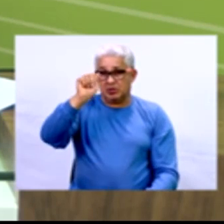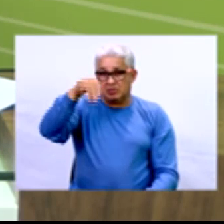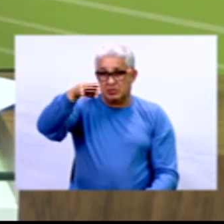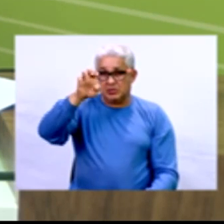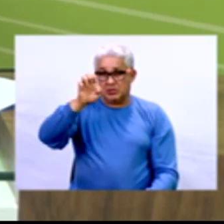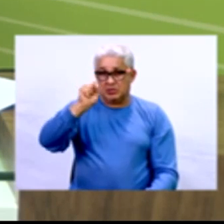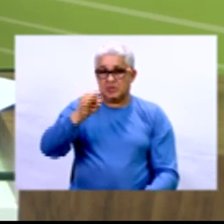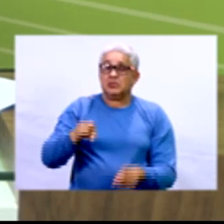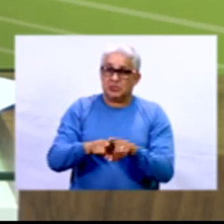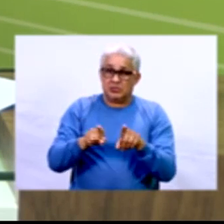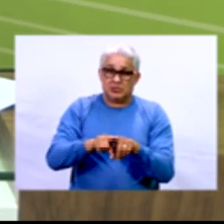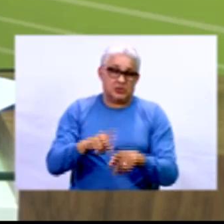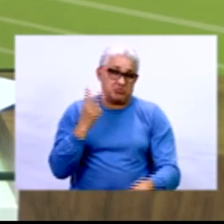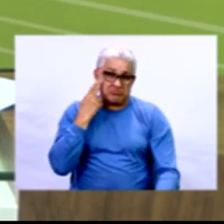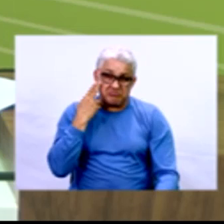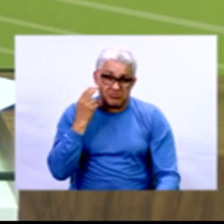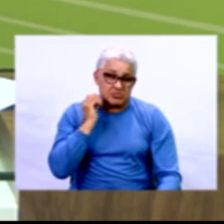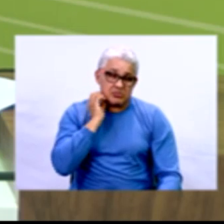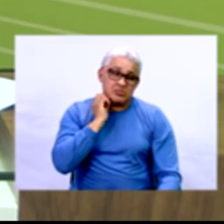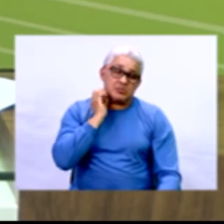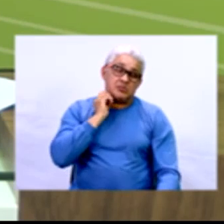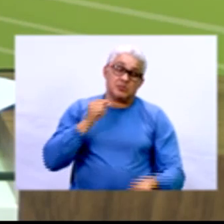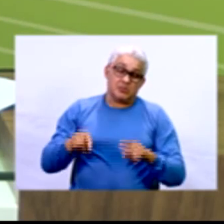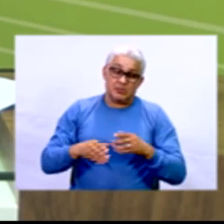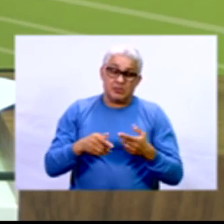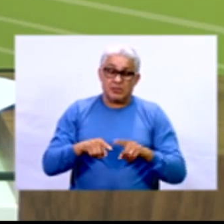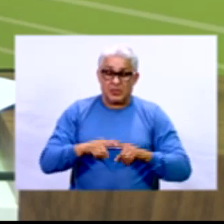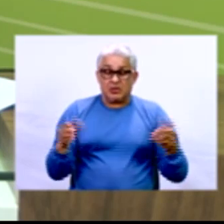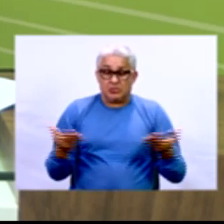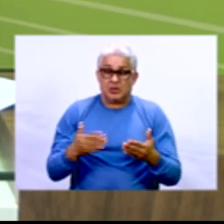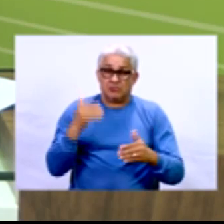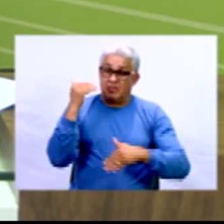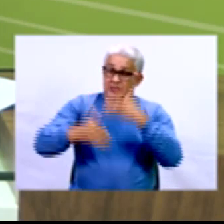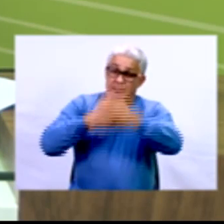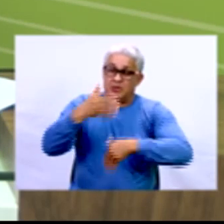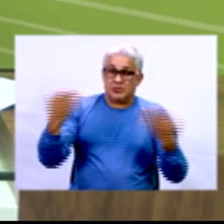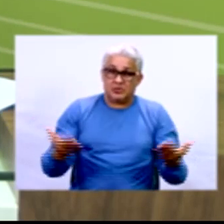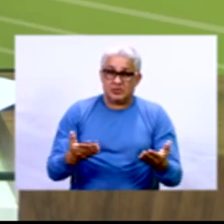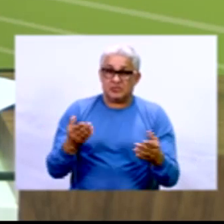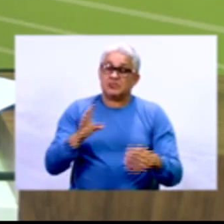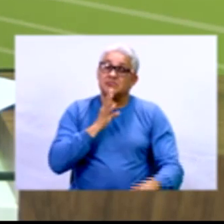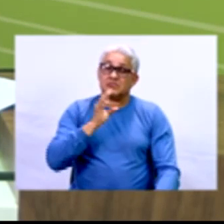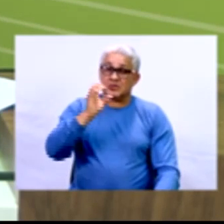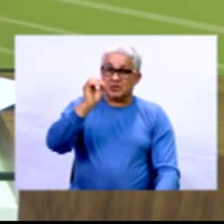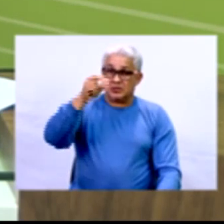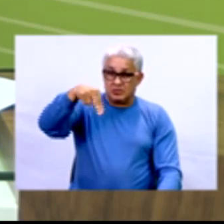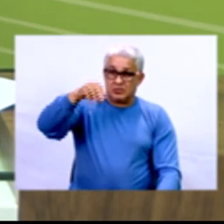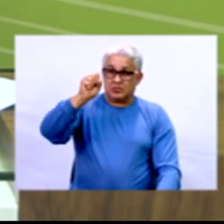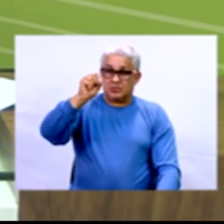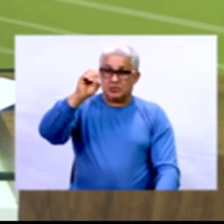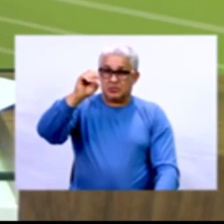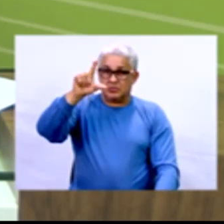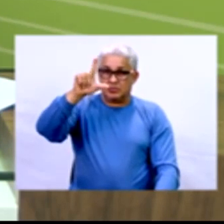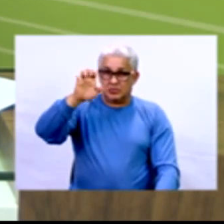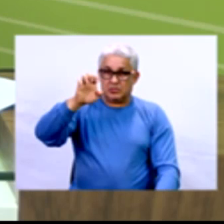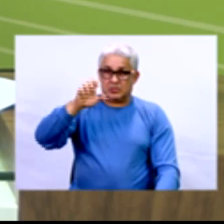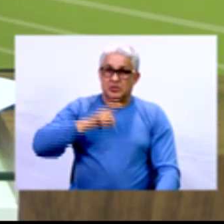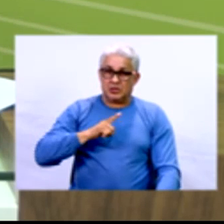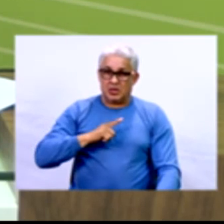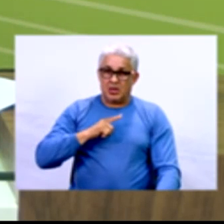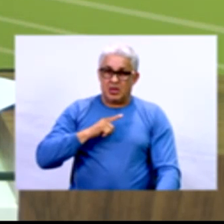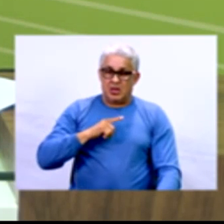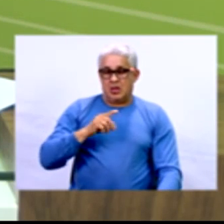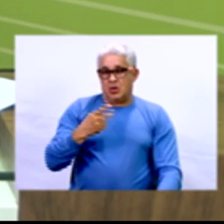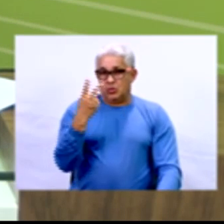nomenclatura evolui e hoje a gente conhece como console. Então nós temos aí 2 líderes de mercado e